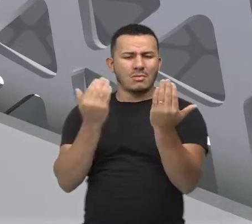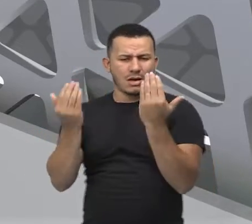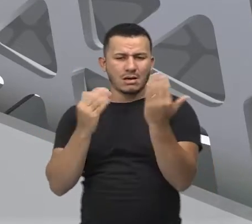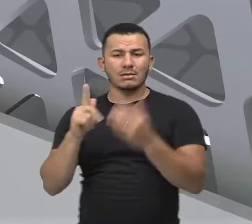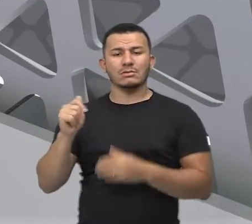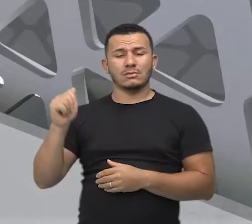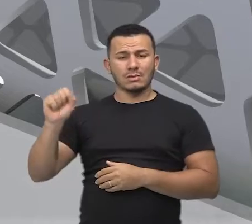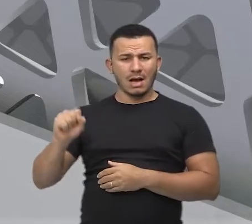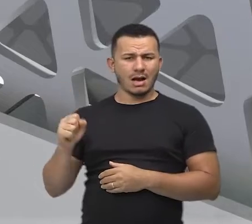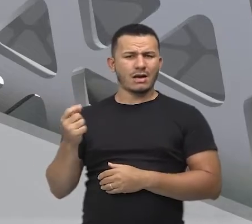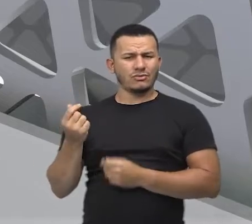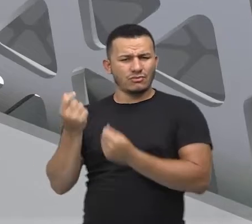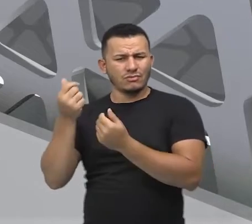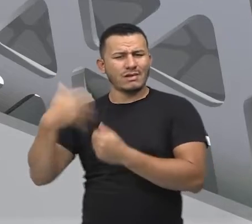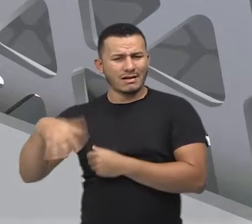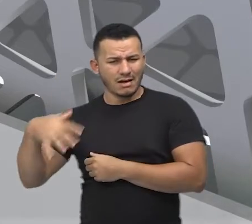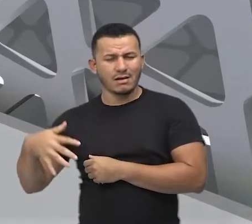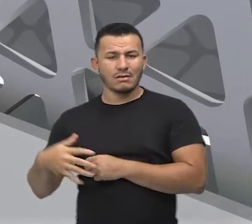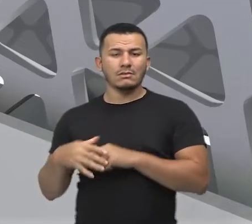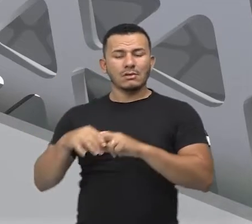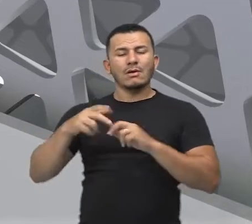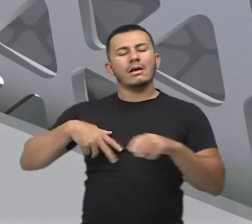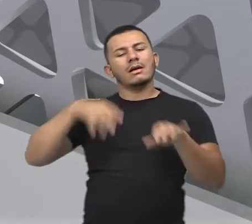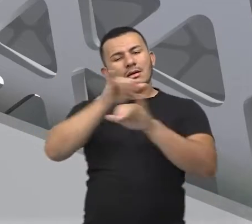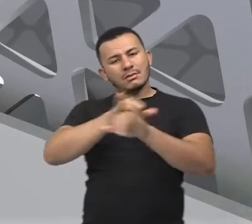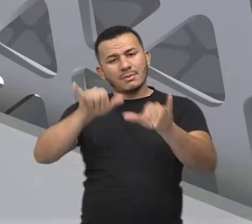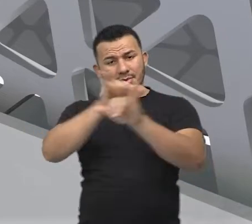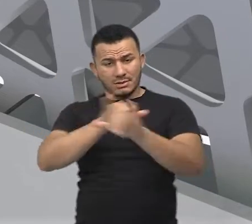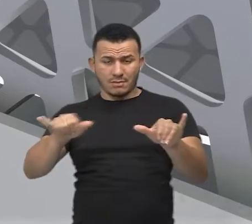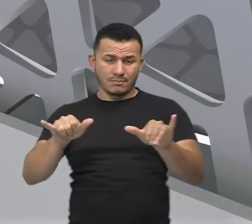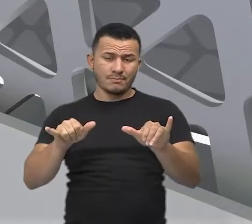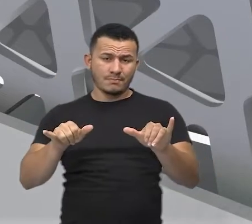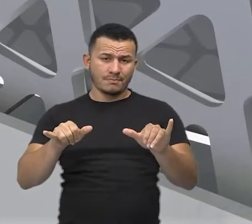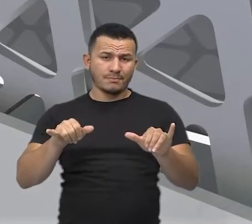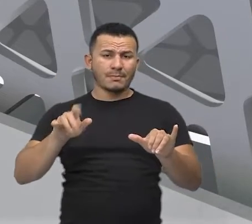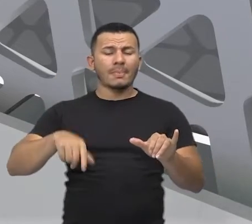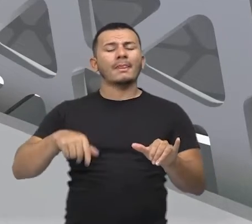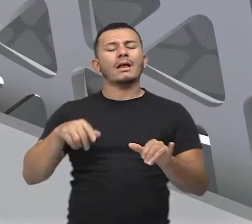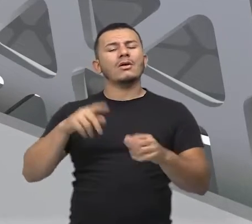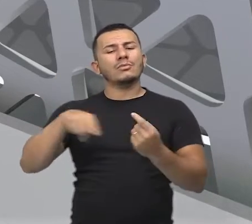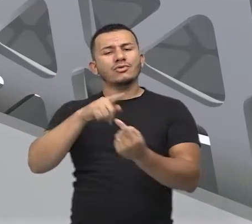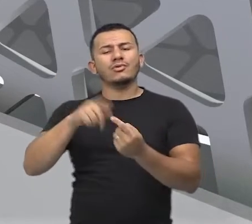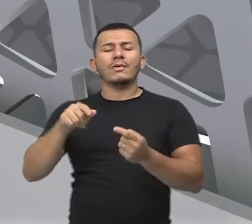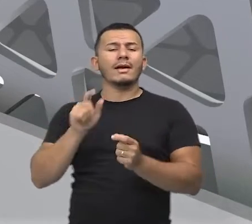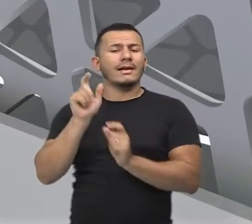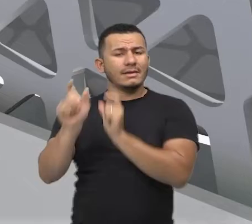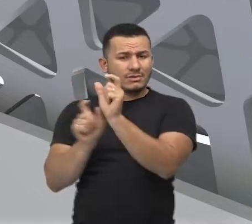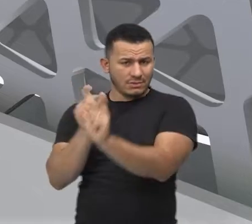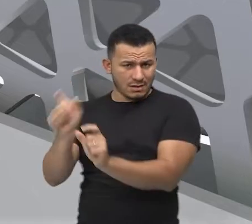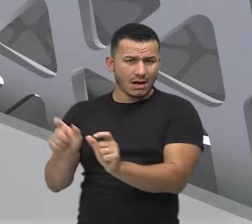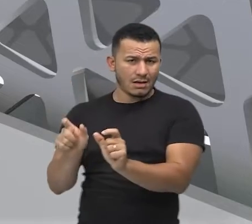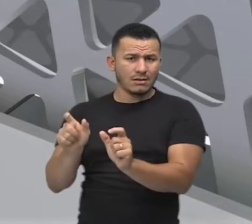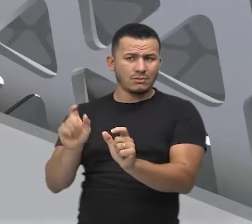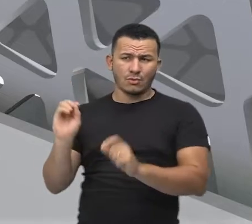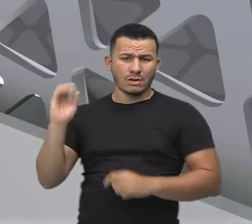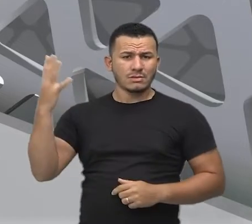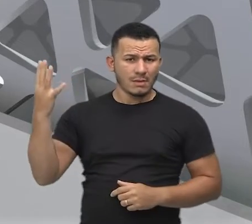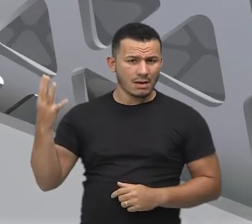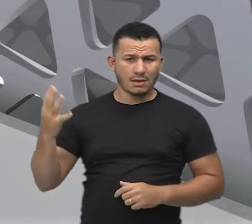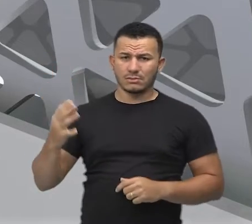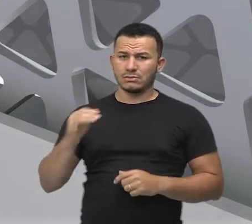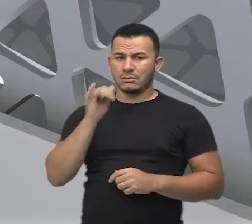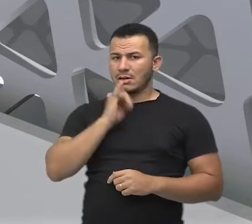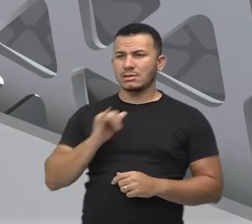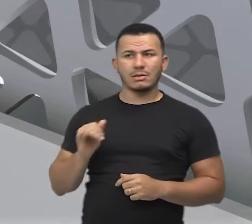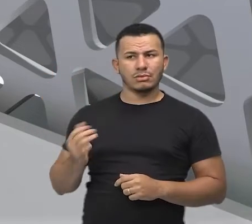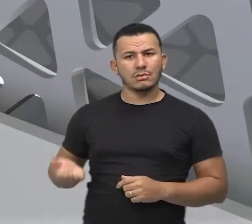Então, observem que transmite uma mensagem para a gente. Essa mensagem tem a função de criticar determinada situação. A